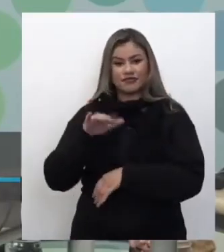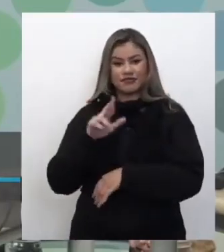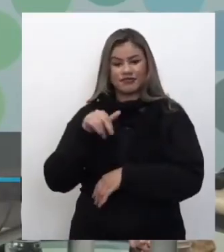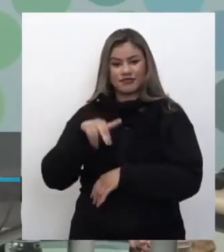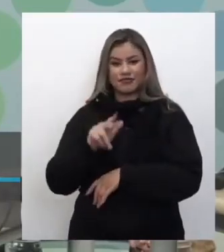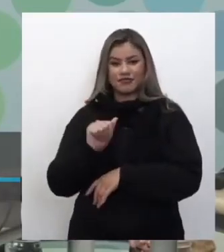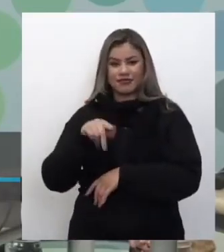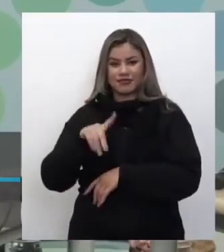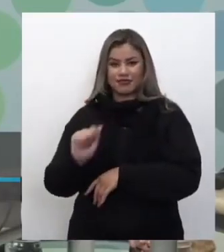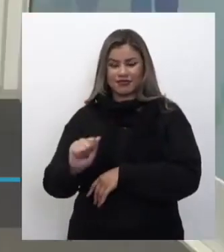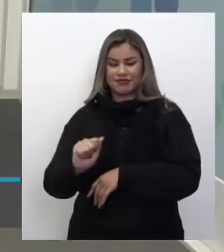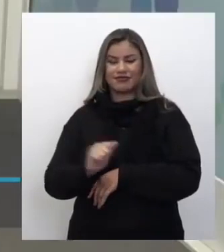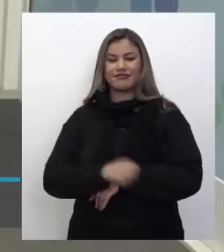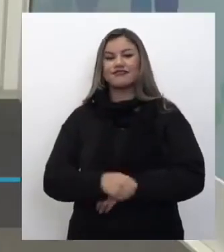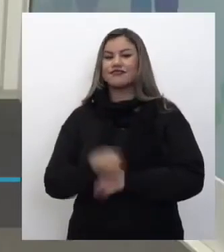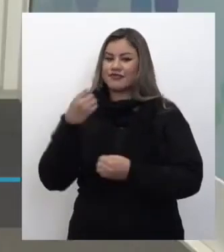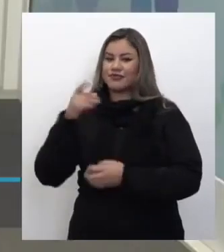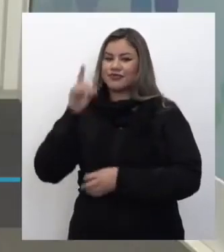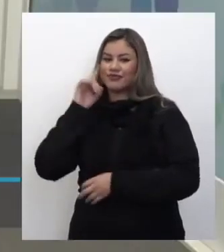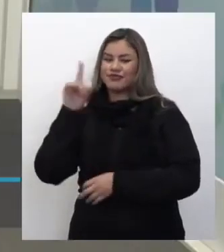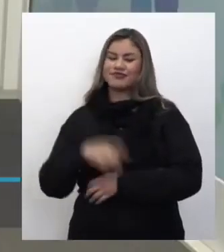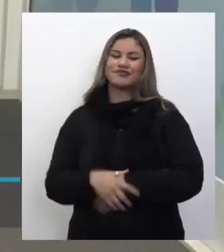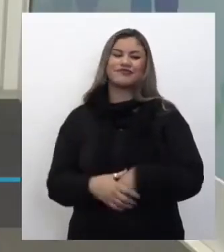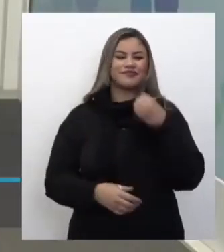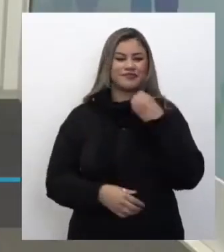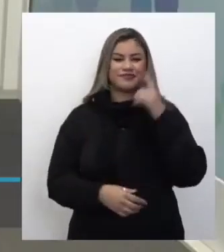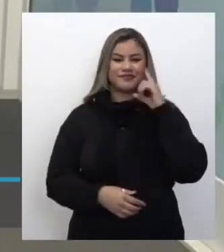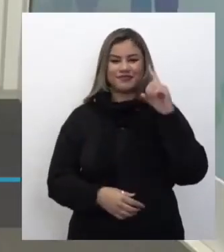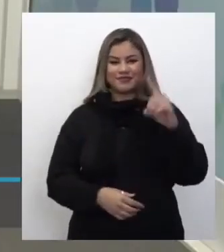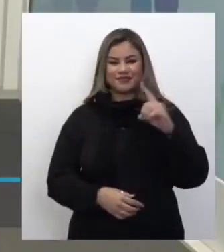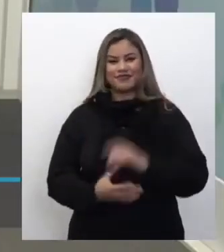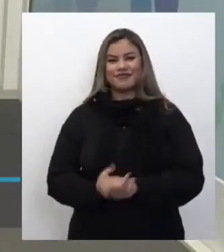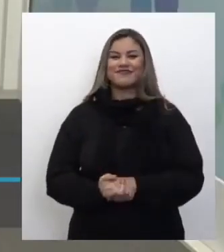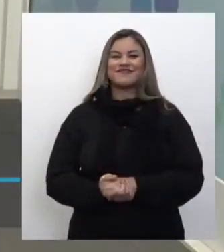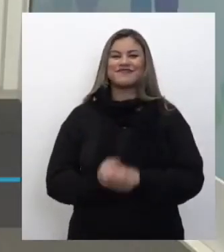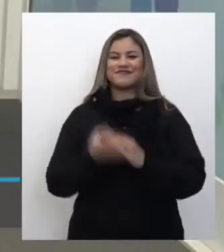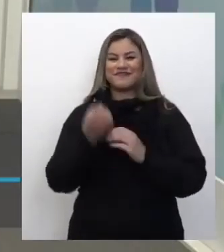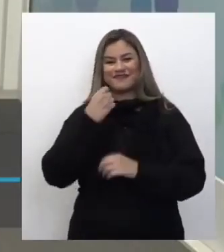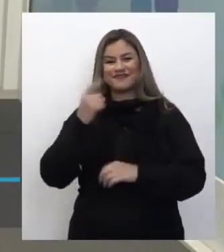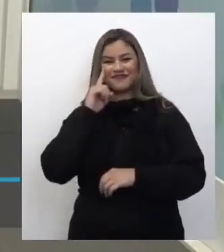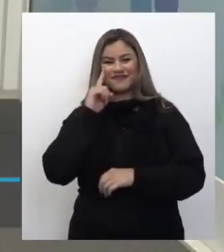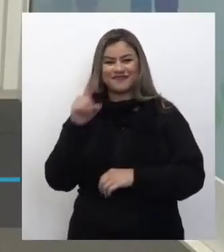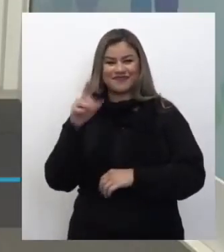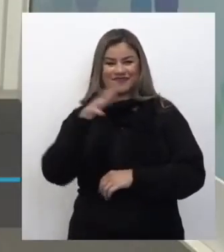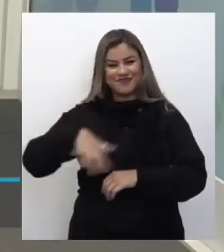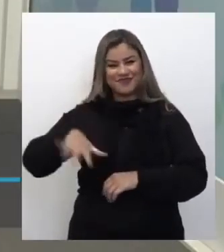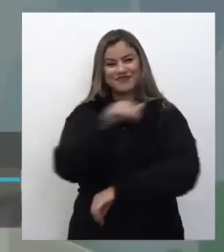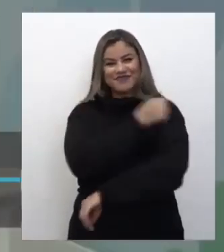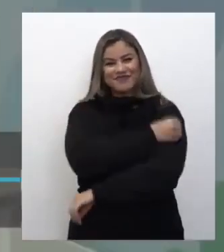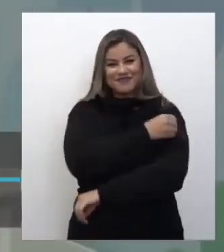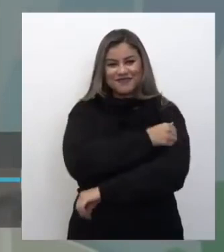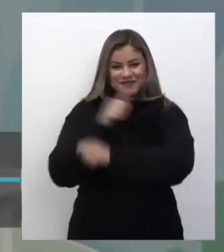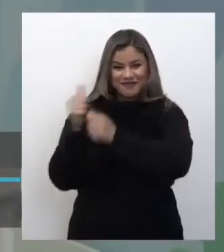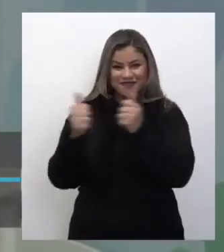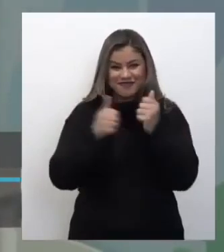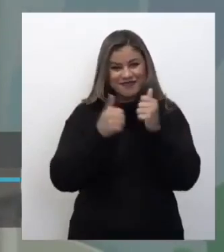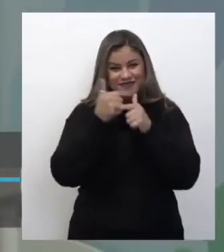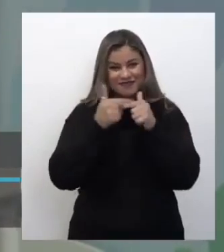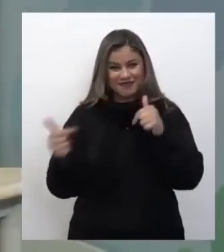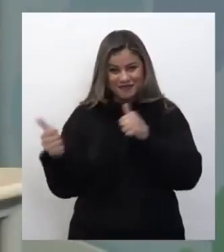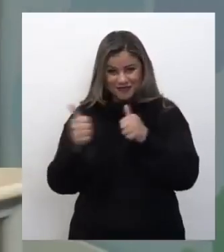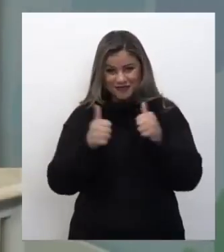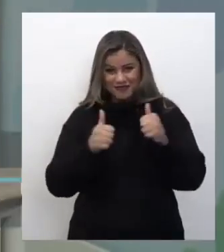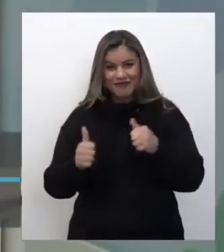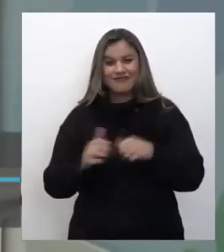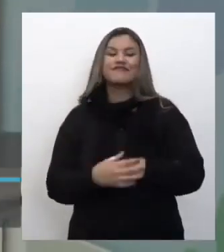aula, a professora Fernanda Borges. Bom dia, professora. Bom dia, professora Márcia. Bom dia, turma do sexto ano. Tudo bem? Passaram bem a semana?